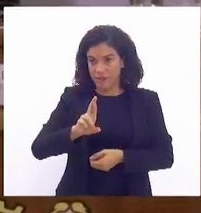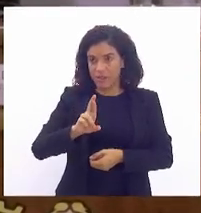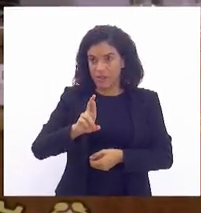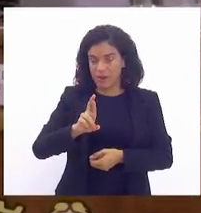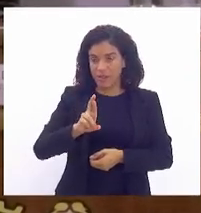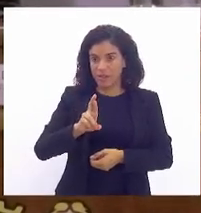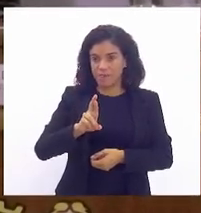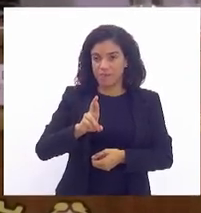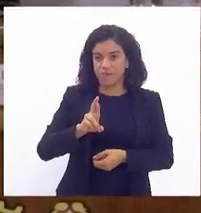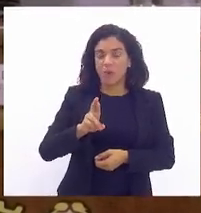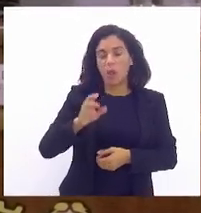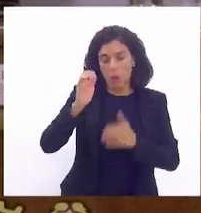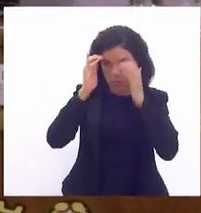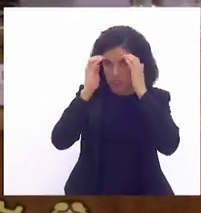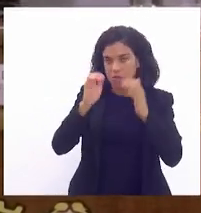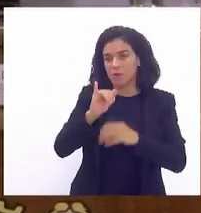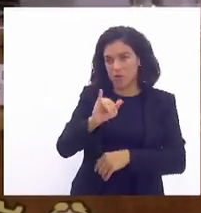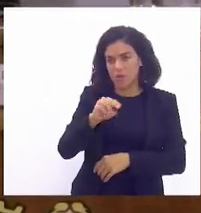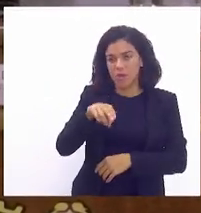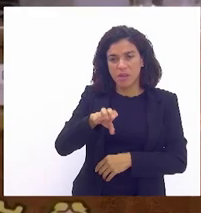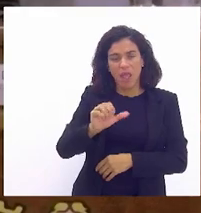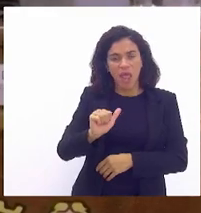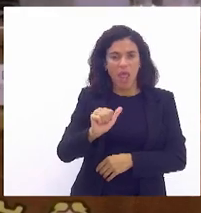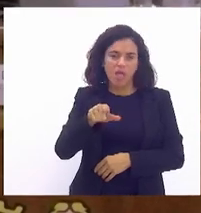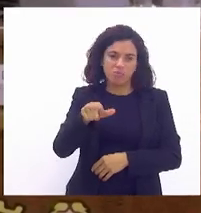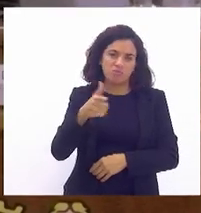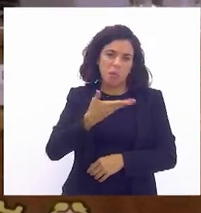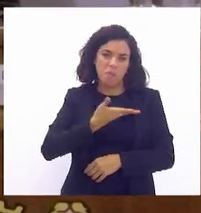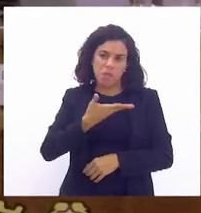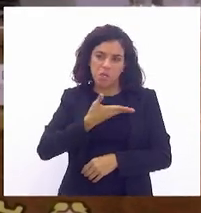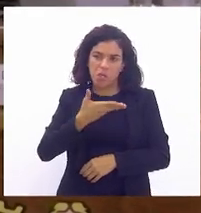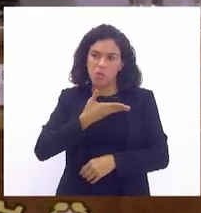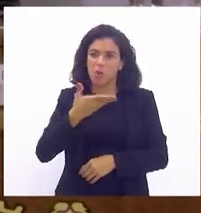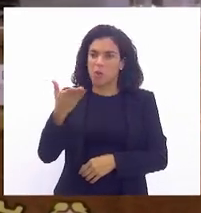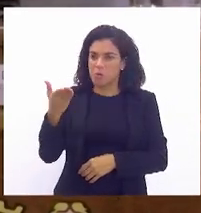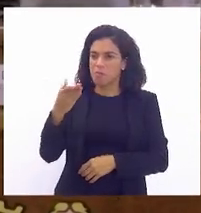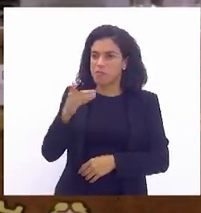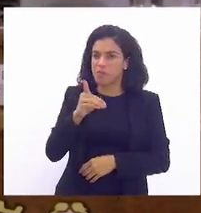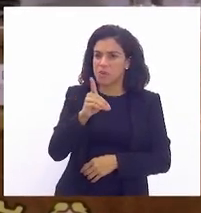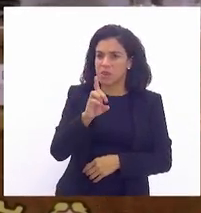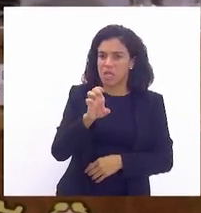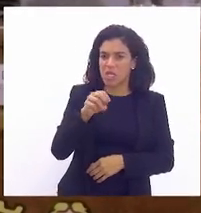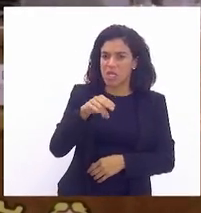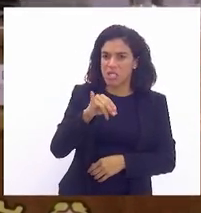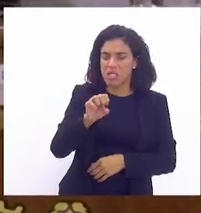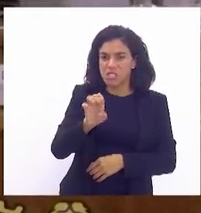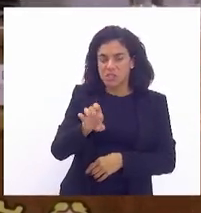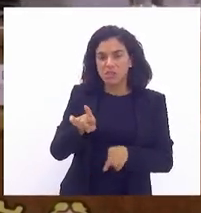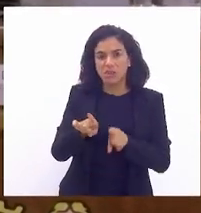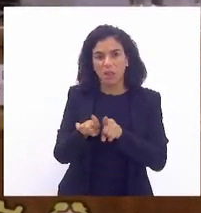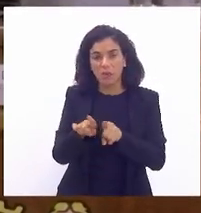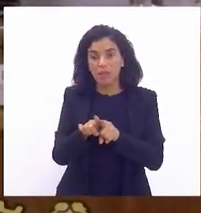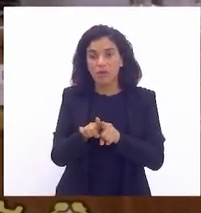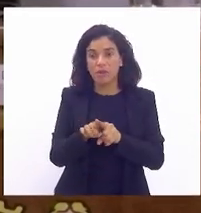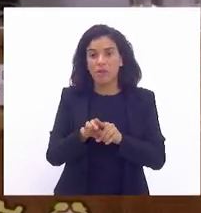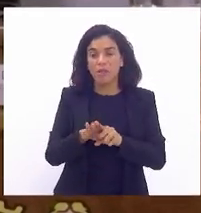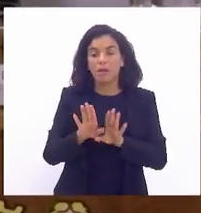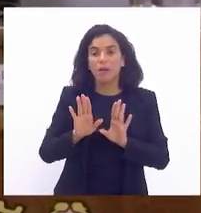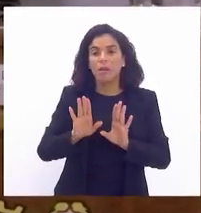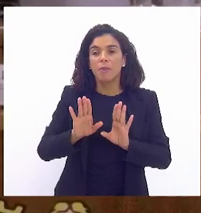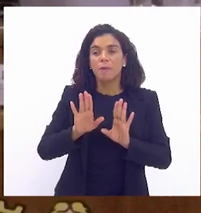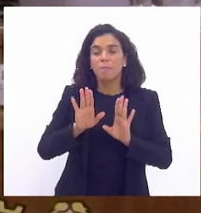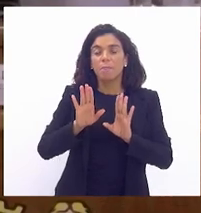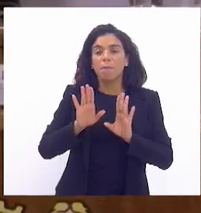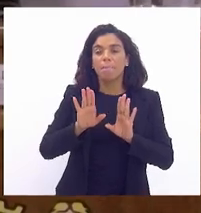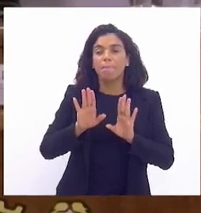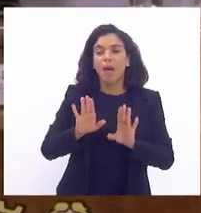eu respeito muito o INEA, mesmo, Fio é meu amigo, o Thiago é meu amigo, desde querida também, não há certidão